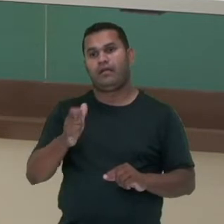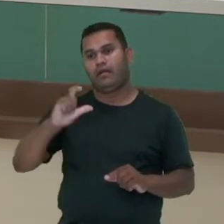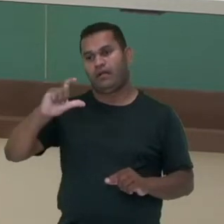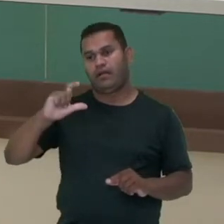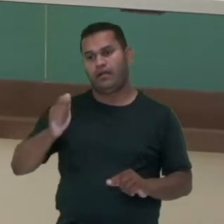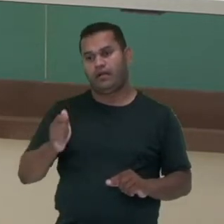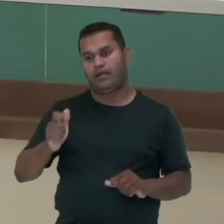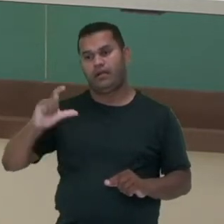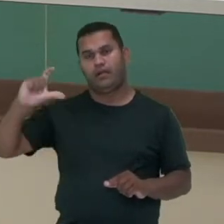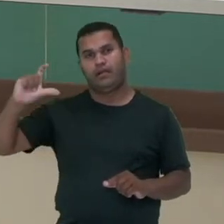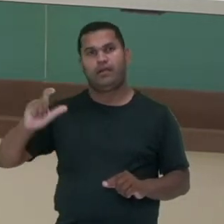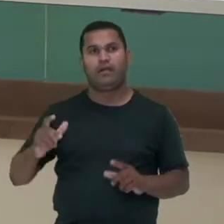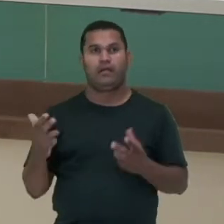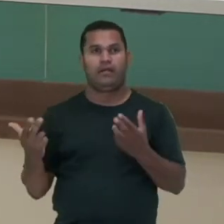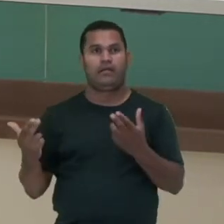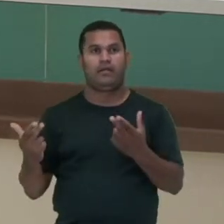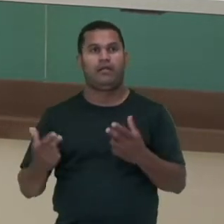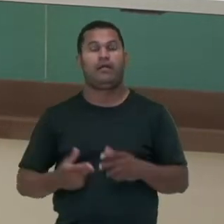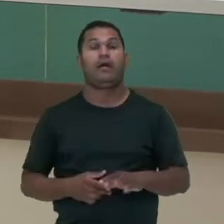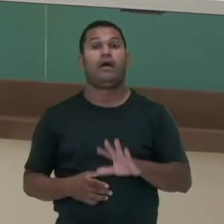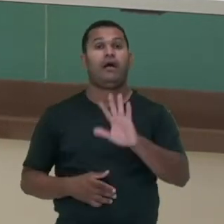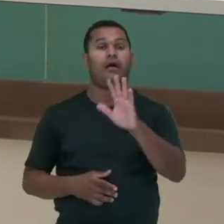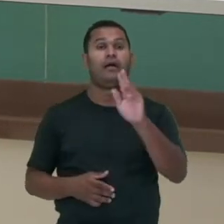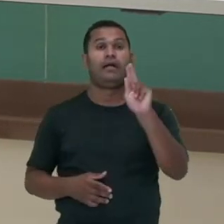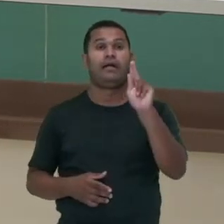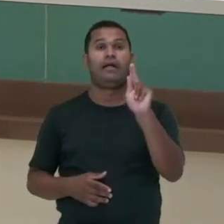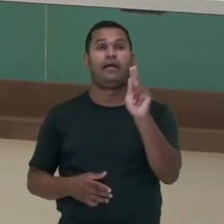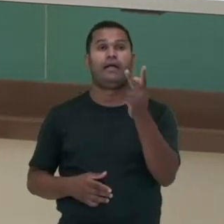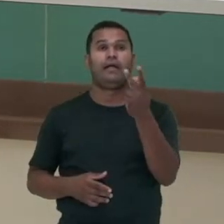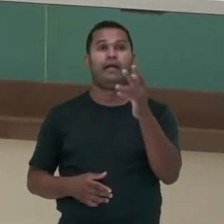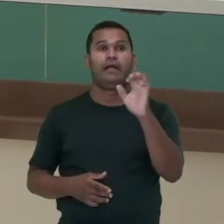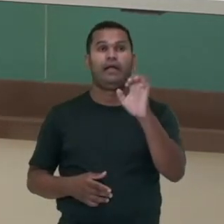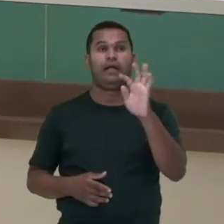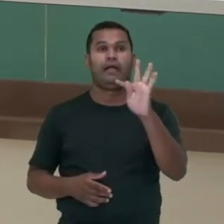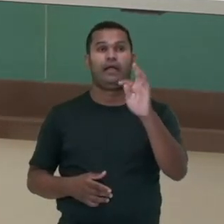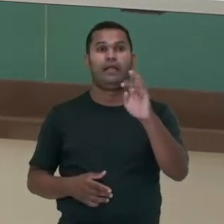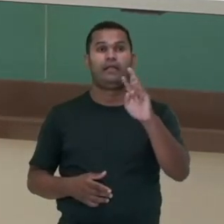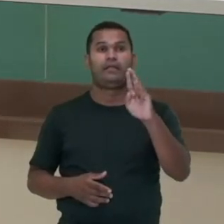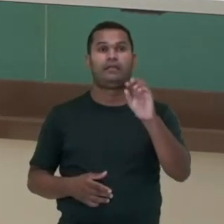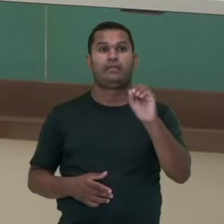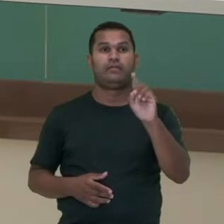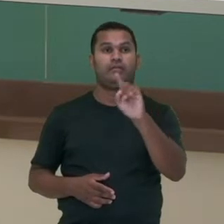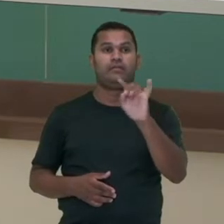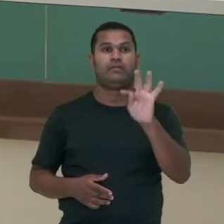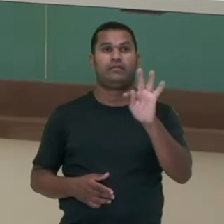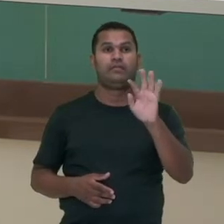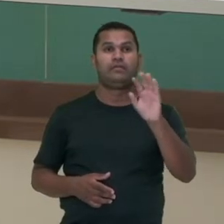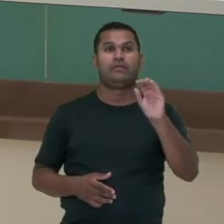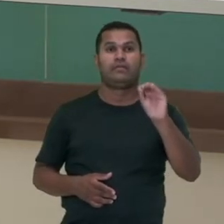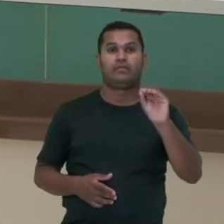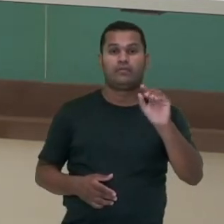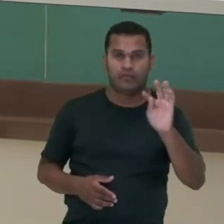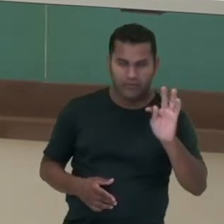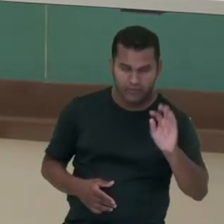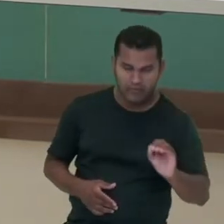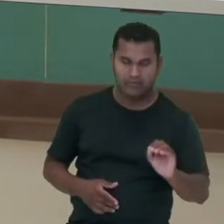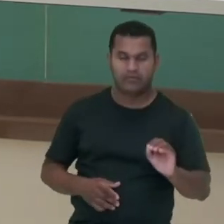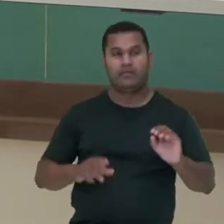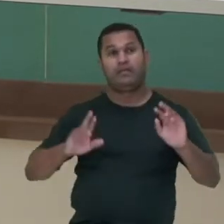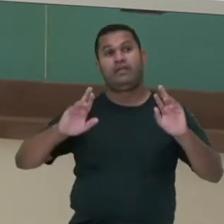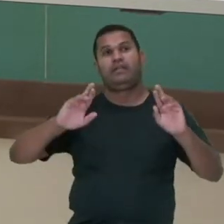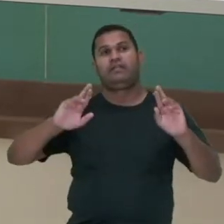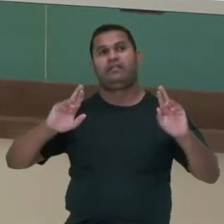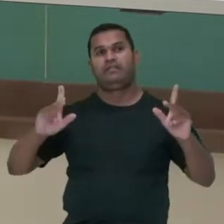são iguais. E o heterozigoto, quando teremos a situação contrária. Nós temos dois alelos diferentes, né, em